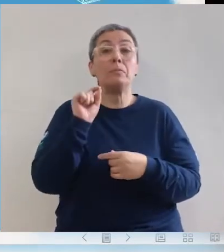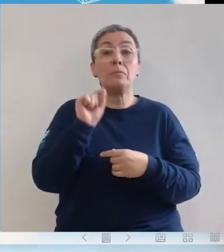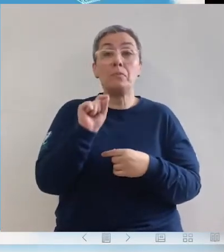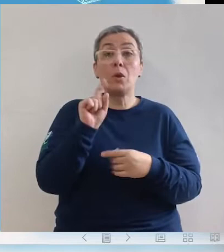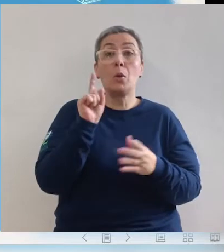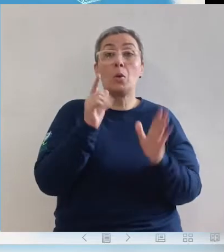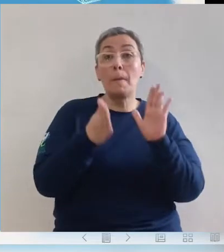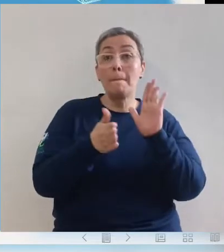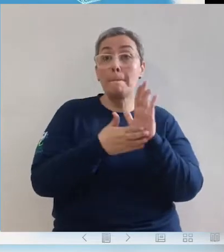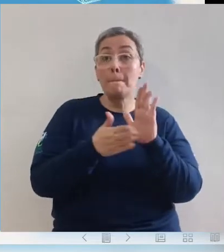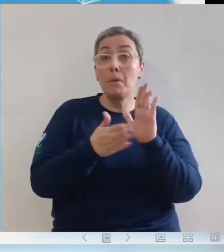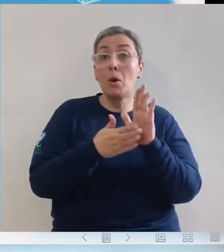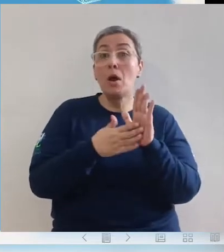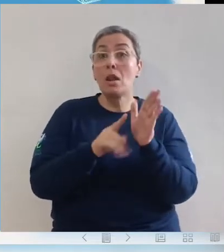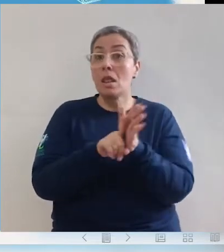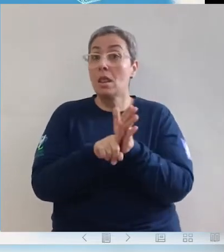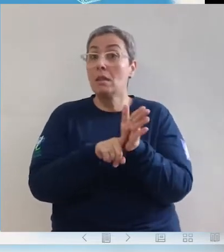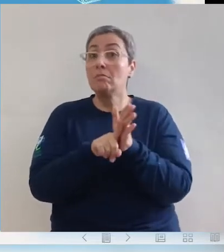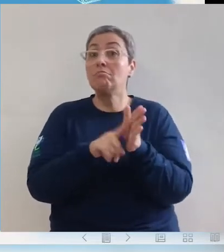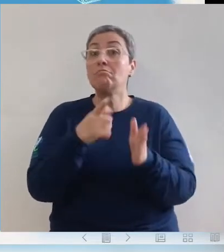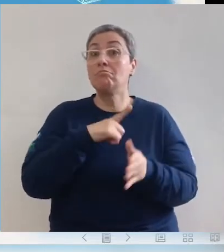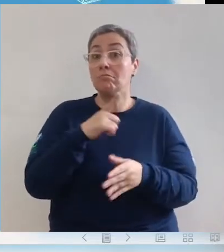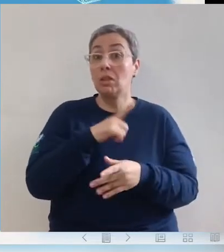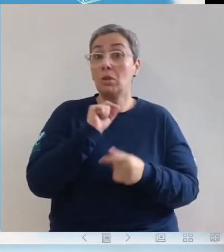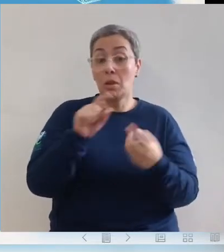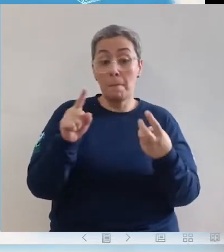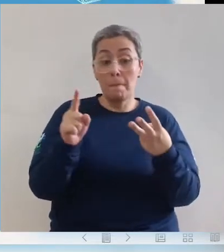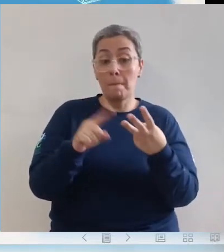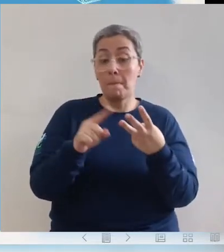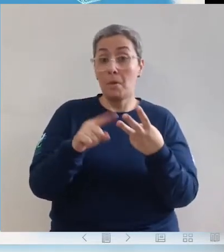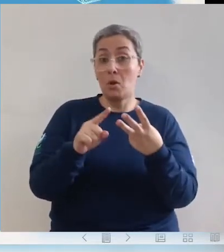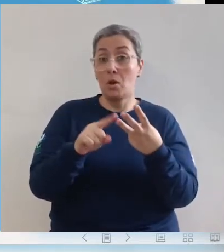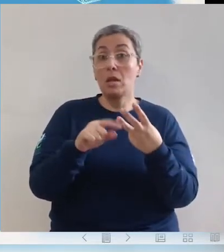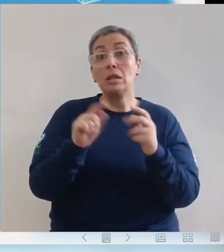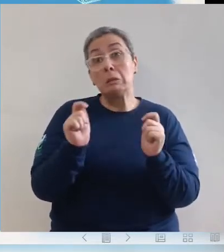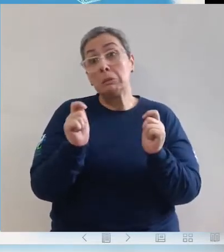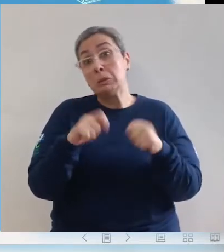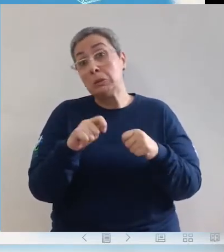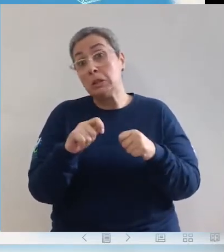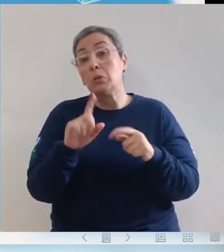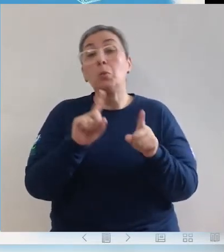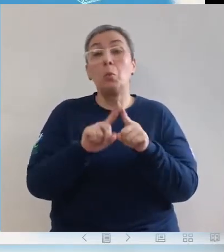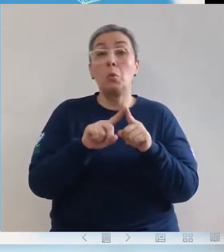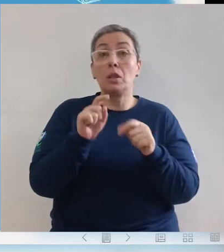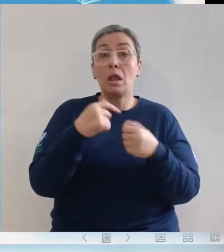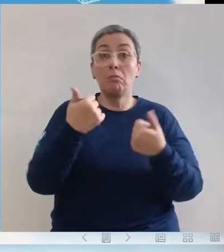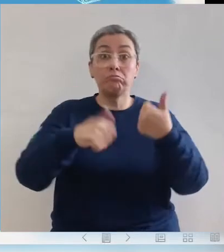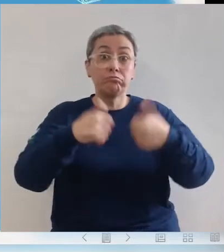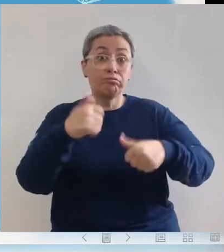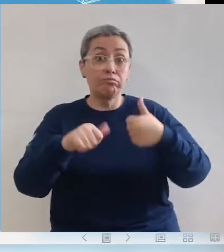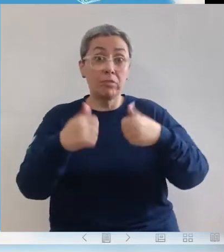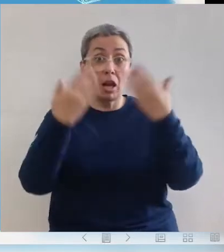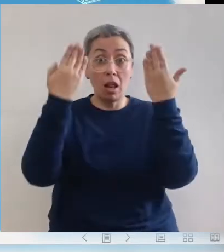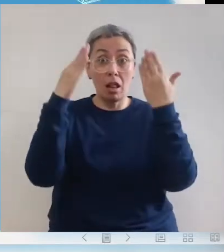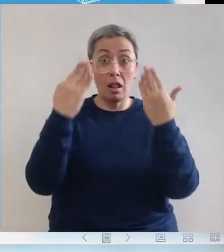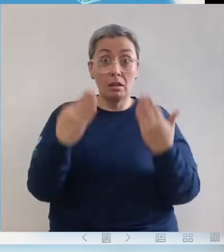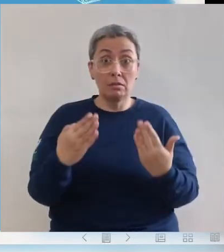mais uma proposta de investigação, uma terceira possibilidade aí de